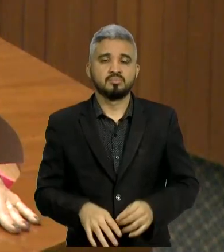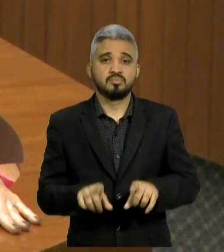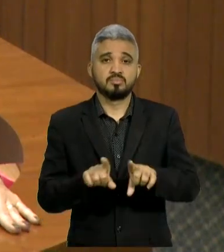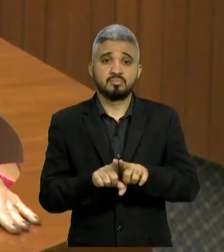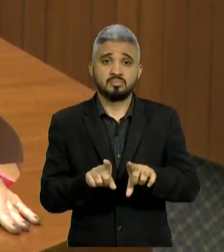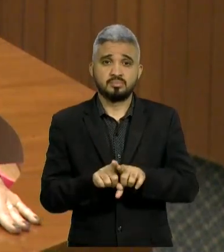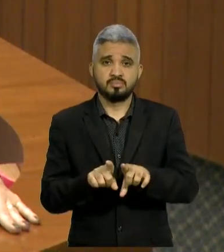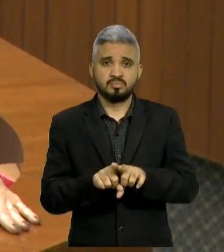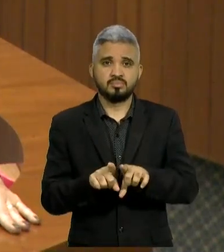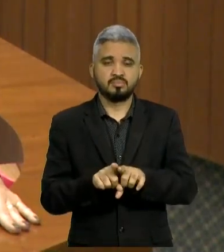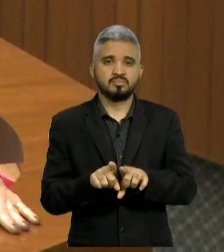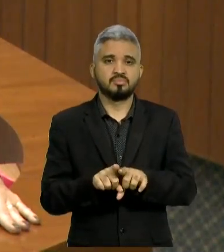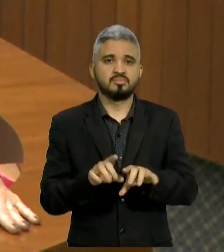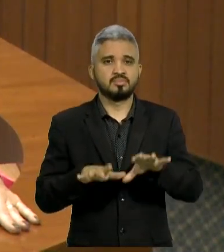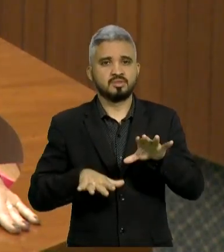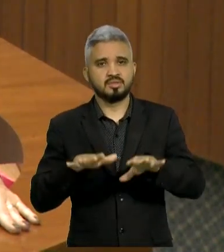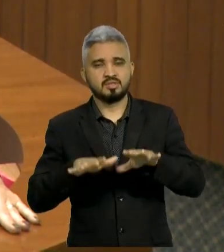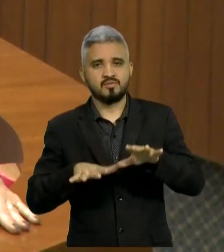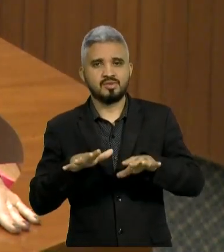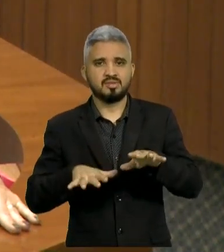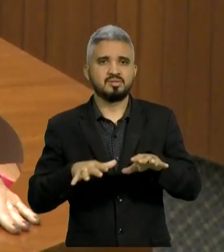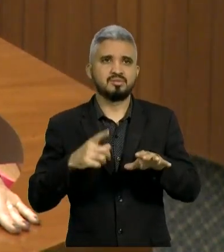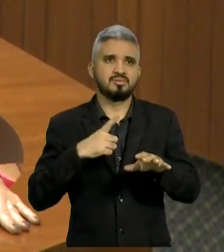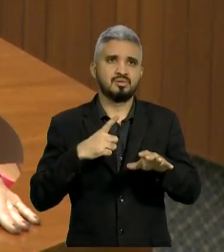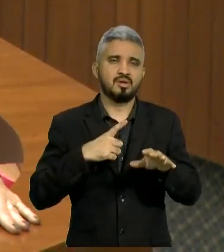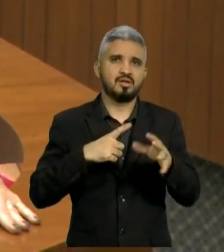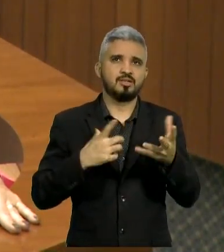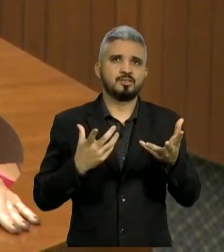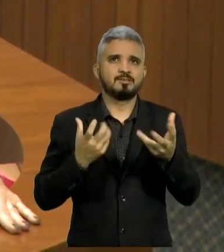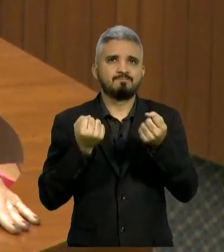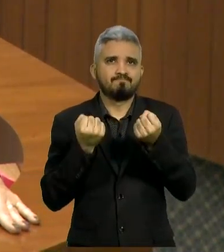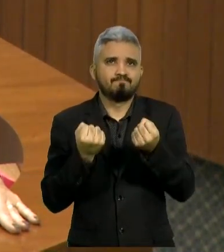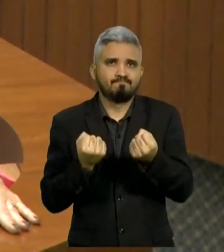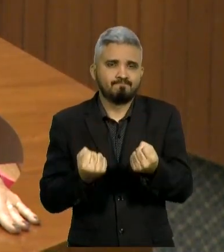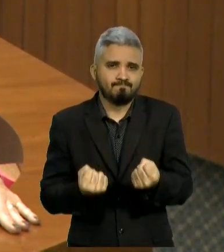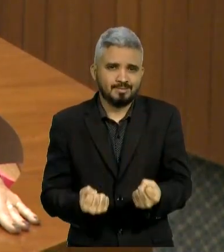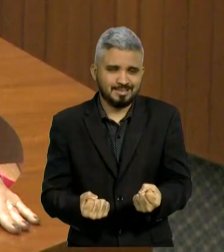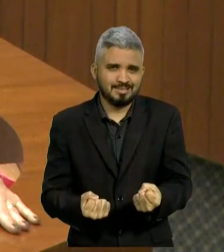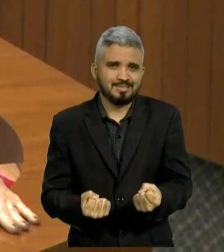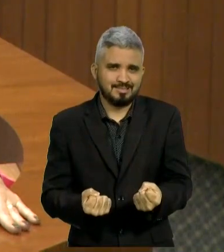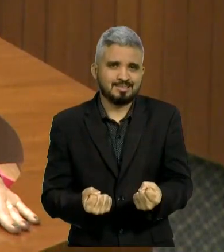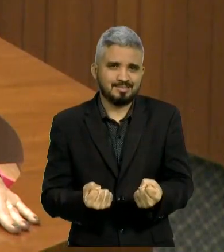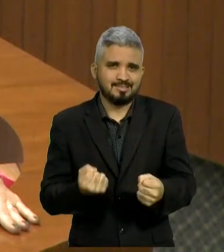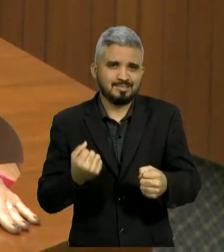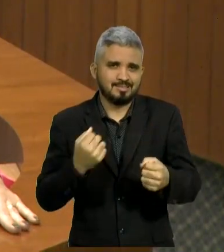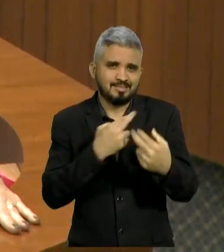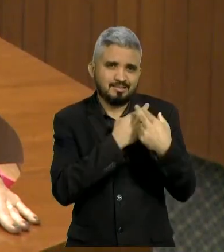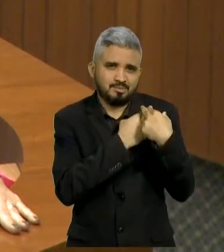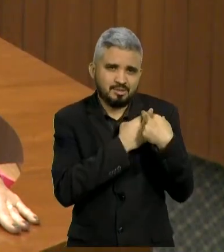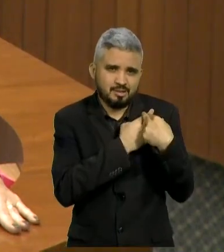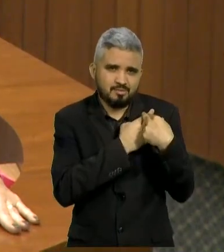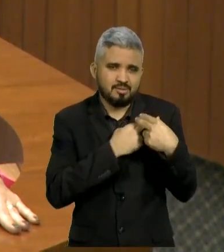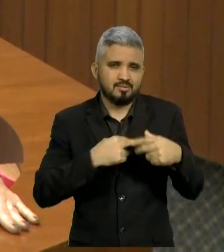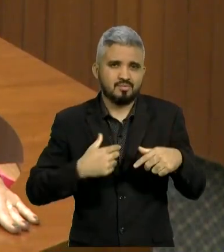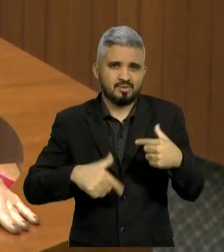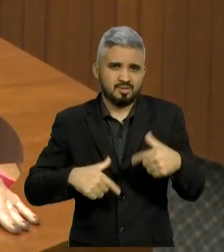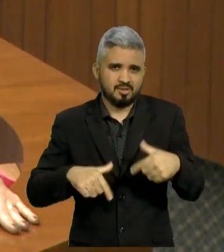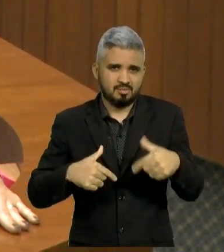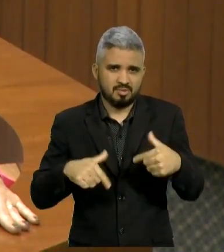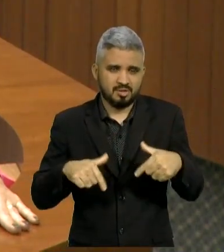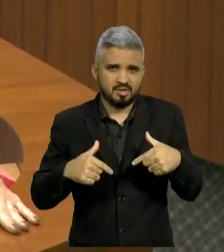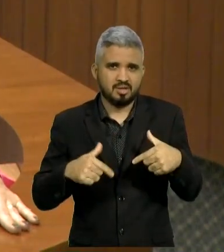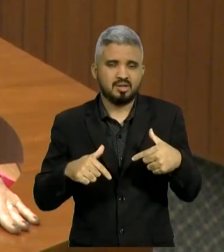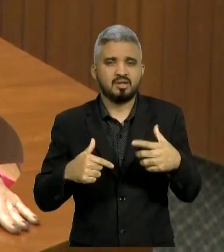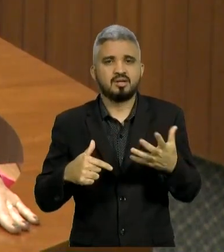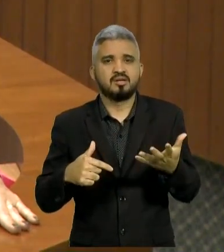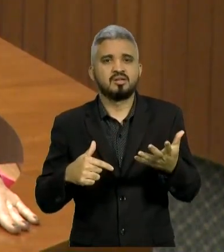a sobrecarga, não somente ali física, por desempenhar a função em plantões, seja ele